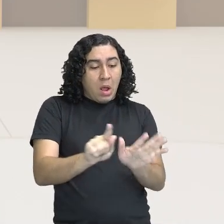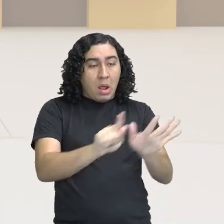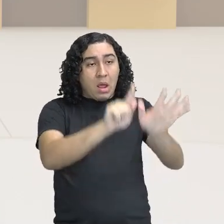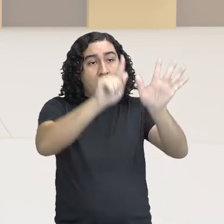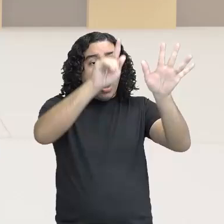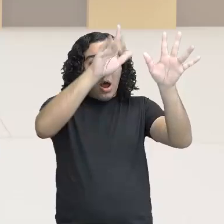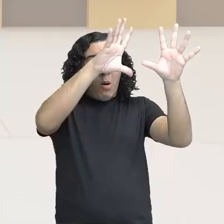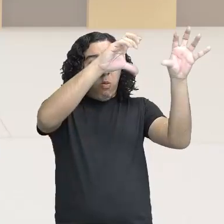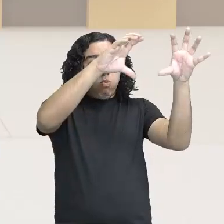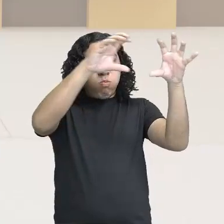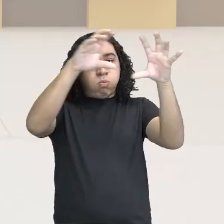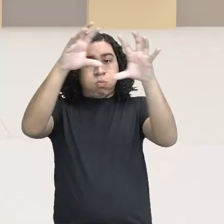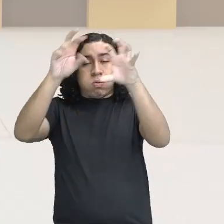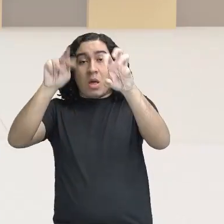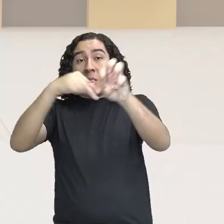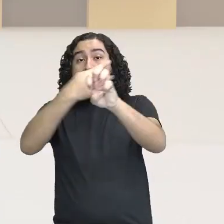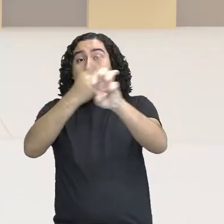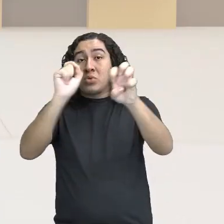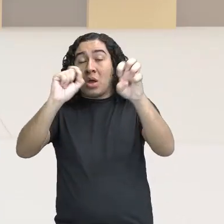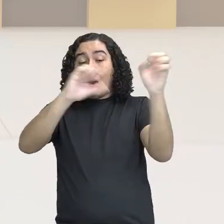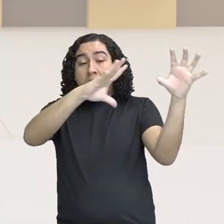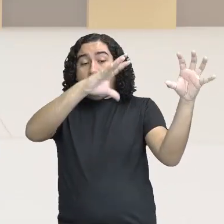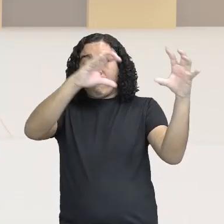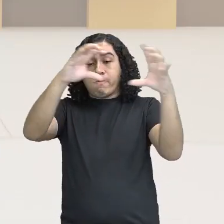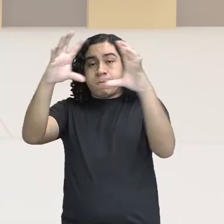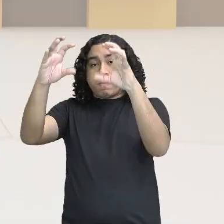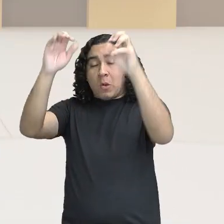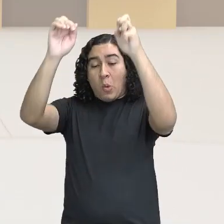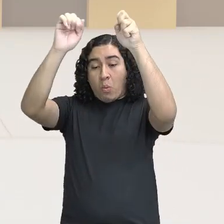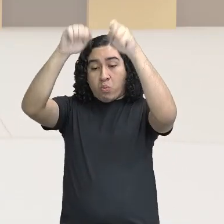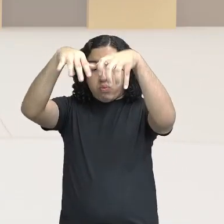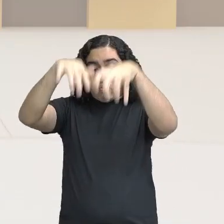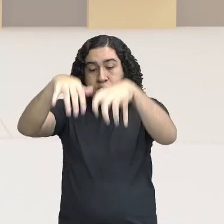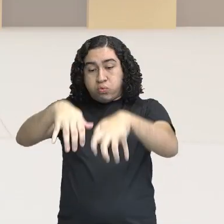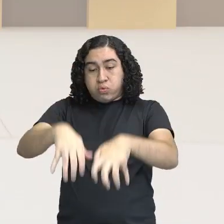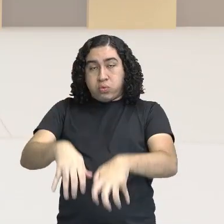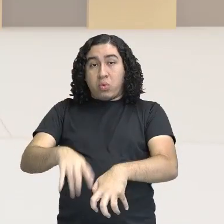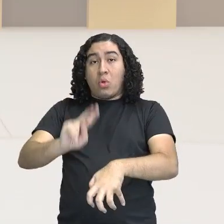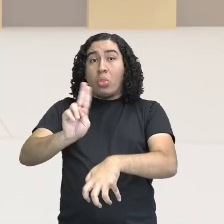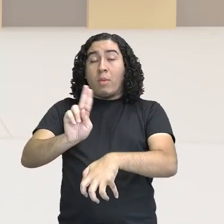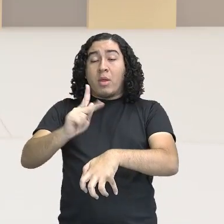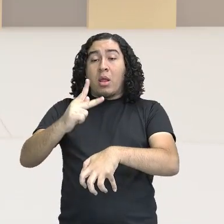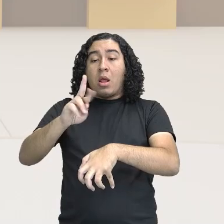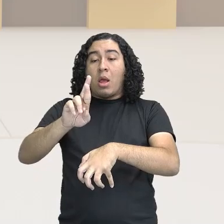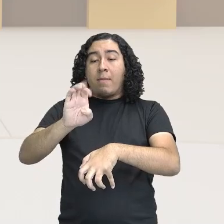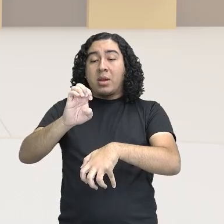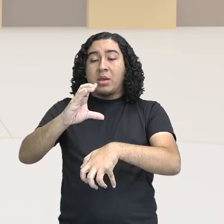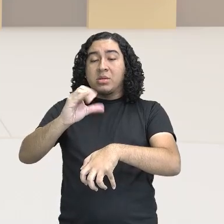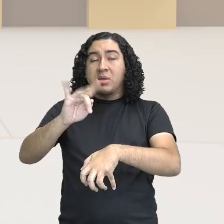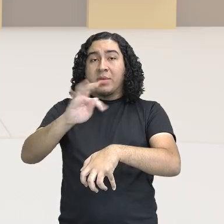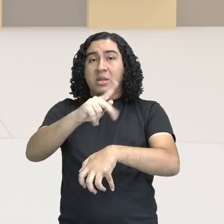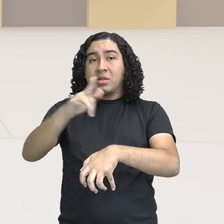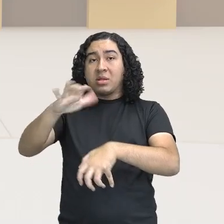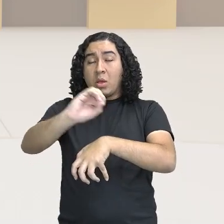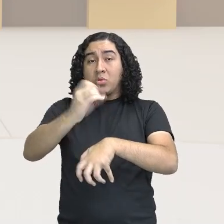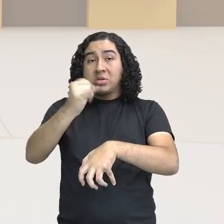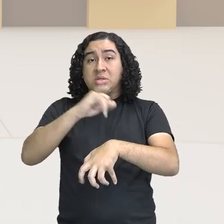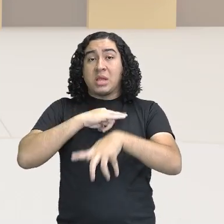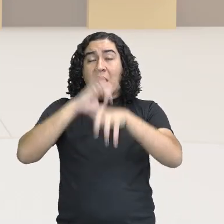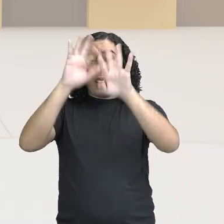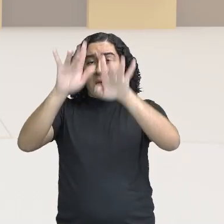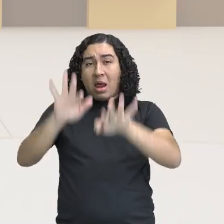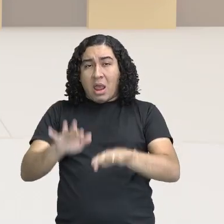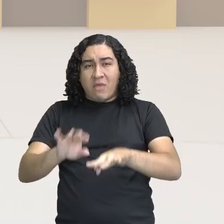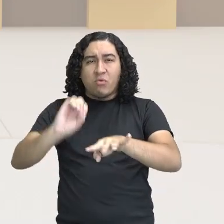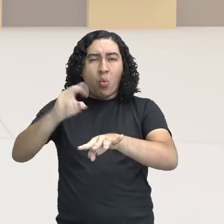ela vai cair, ó, na forma de chuva. Esse processo ele é chamado de precipitação, né, quando a água cai na forma de chuva, neve ou granizo, por